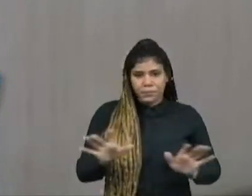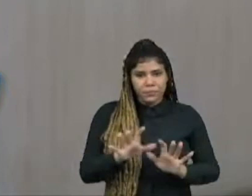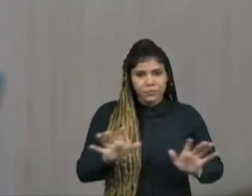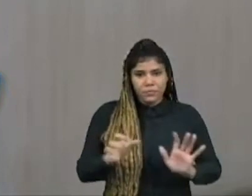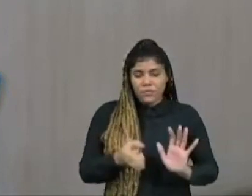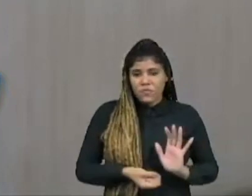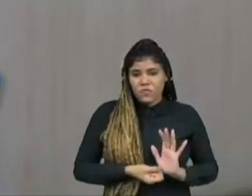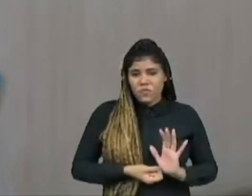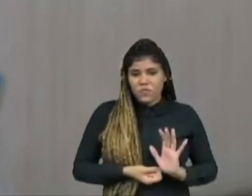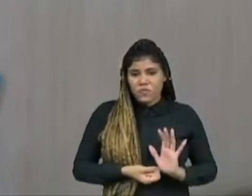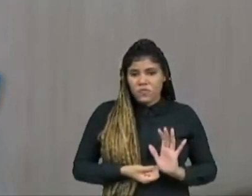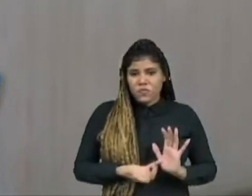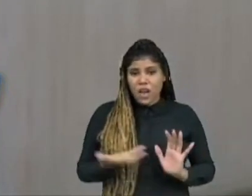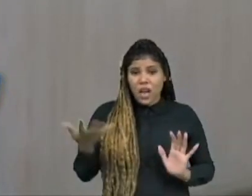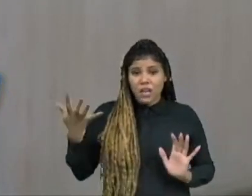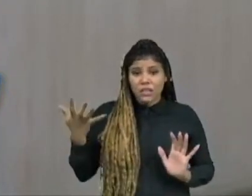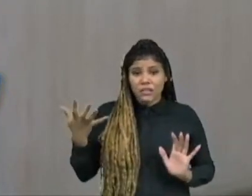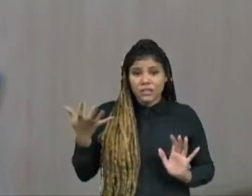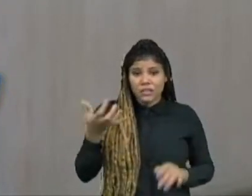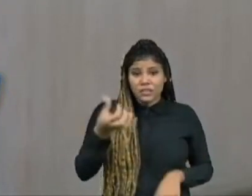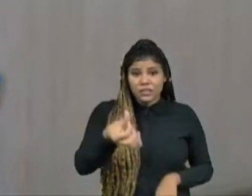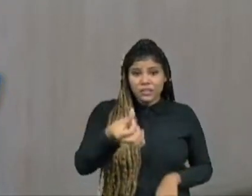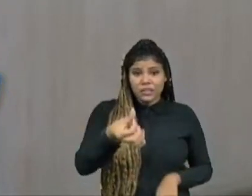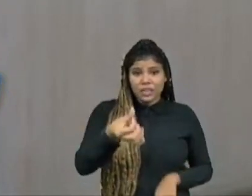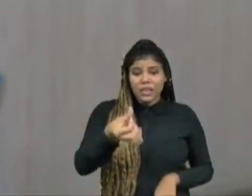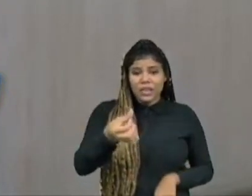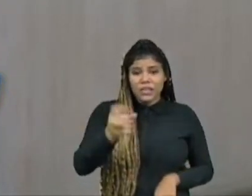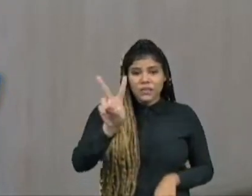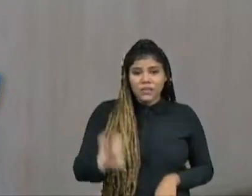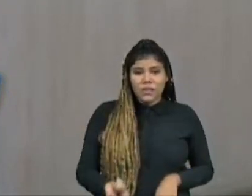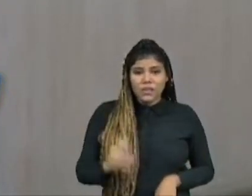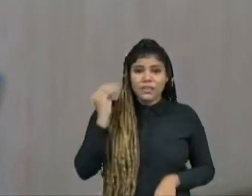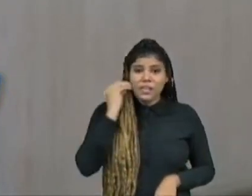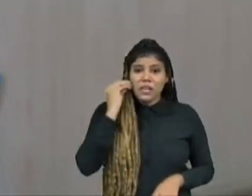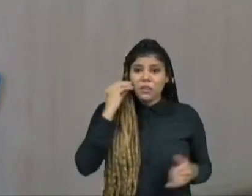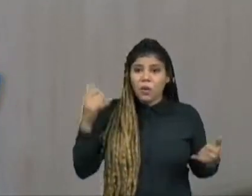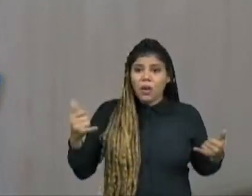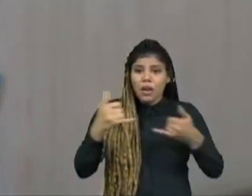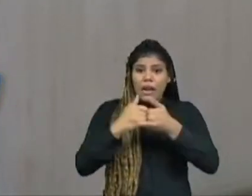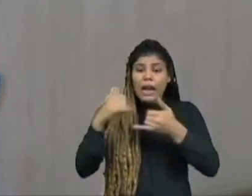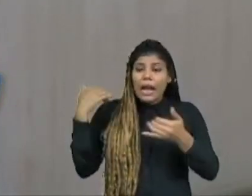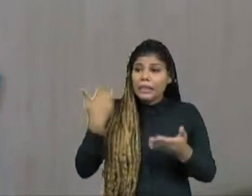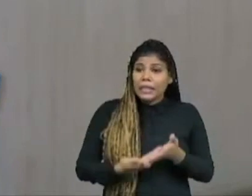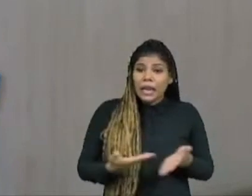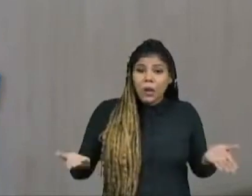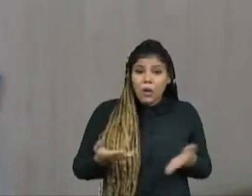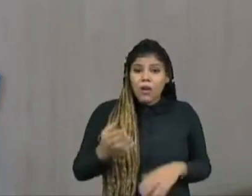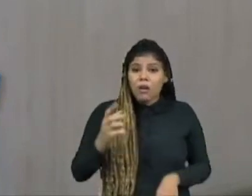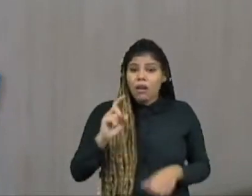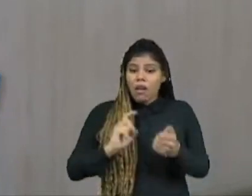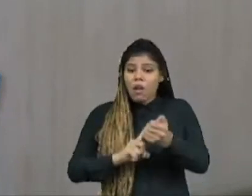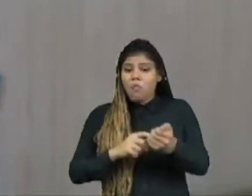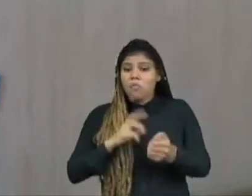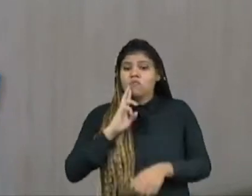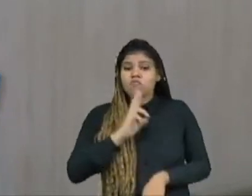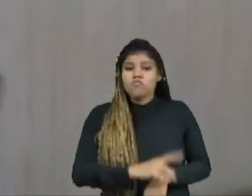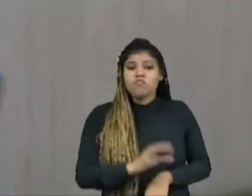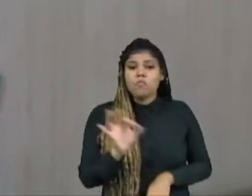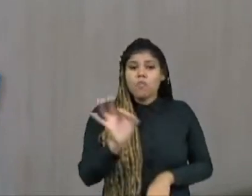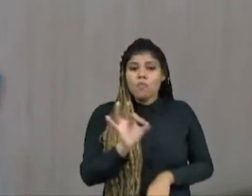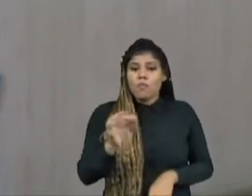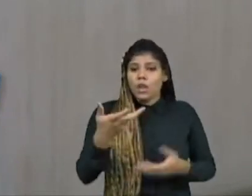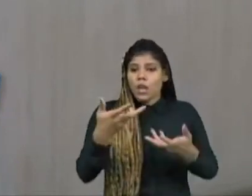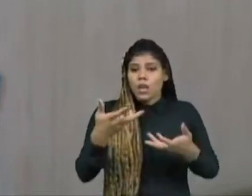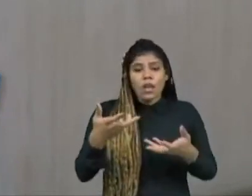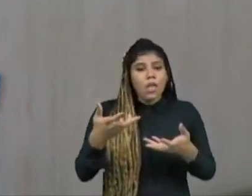3 vezes. Foram 6 tentativas e até agora o governador Elmano não recebeu o prefeito Sarto